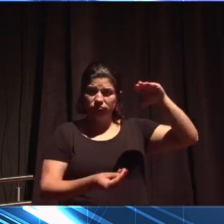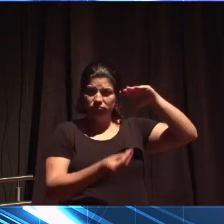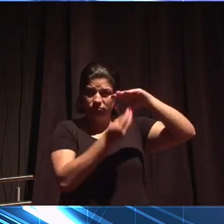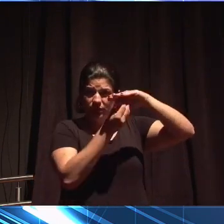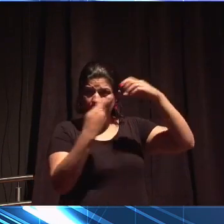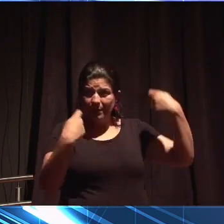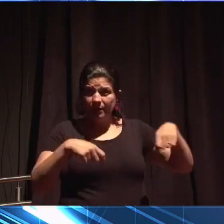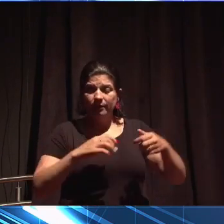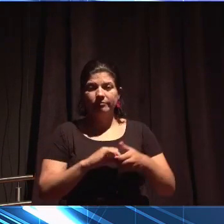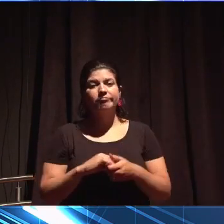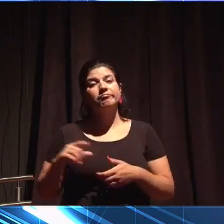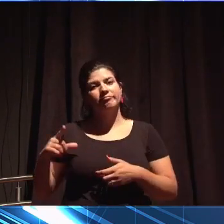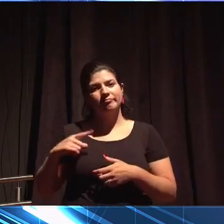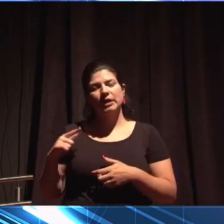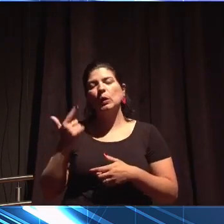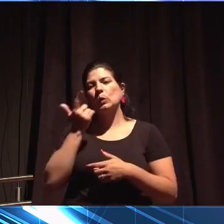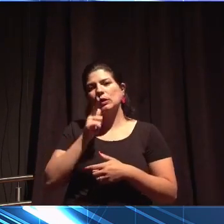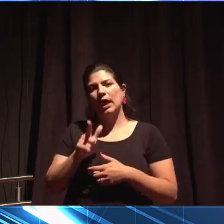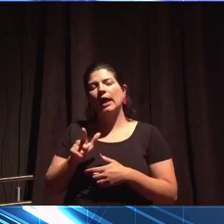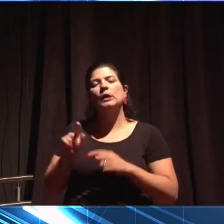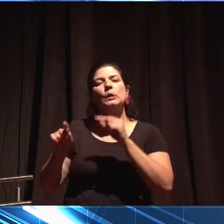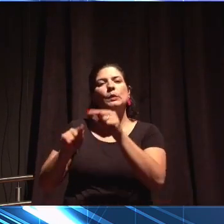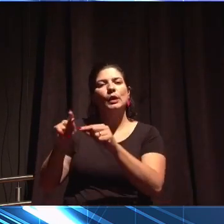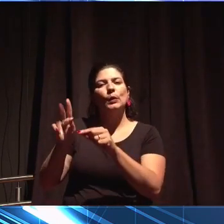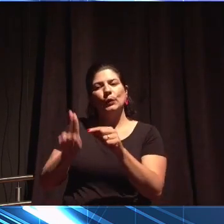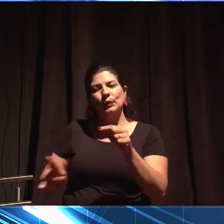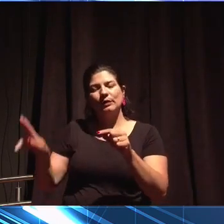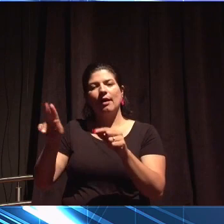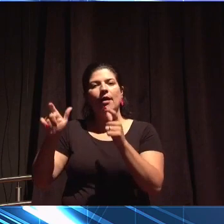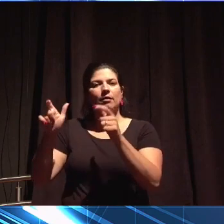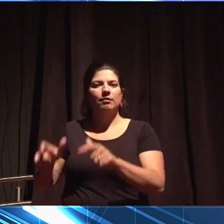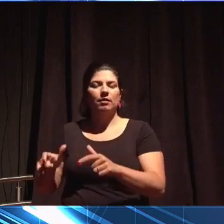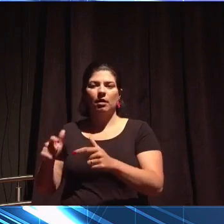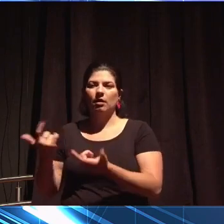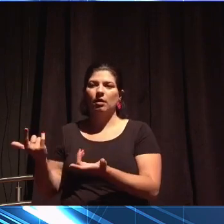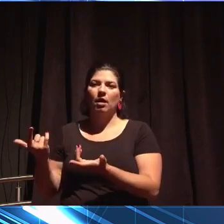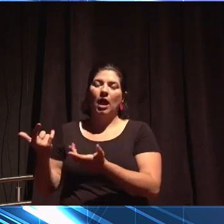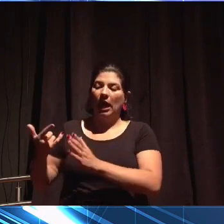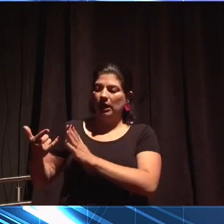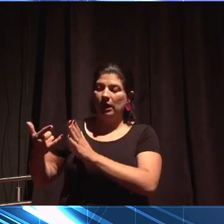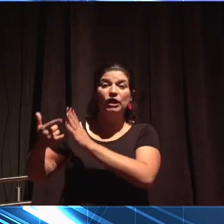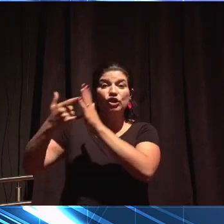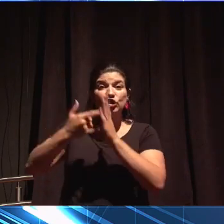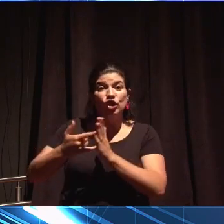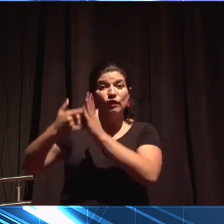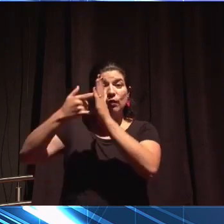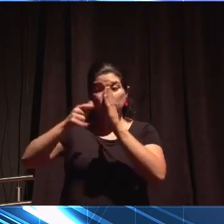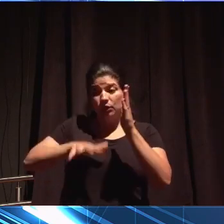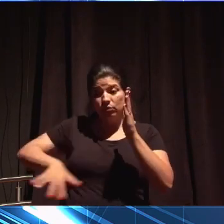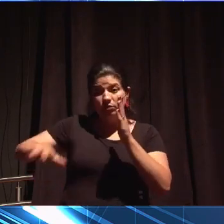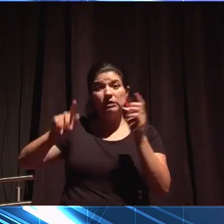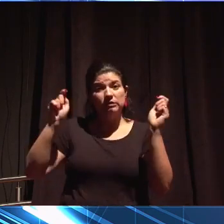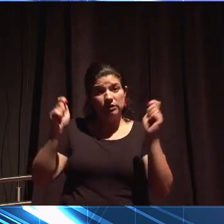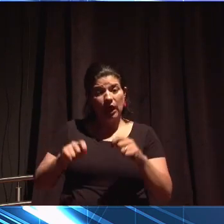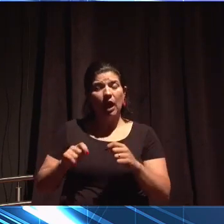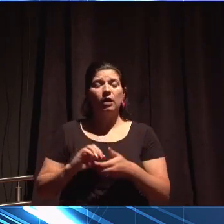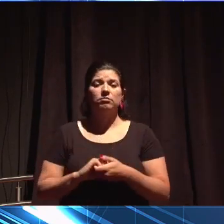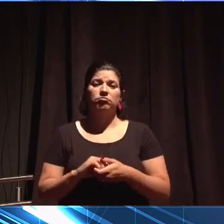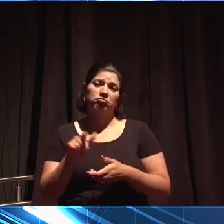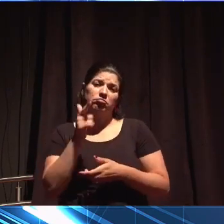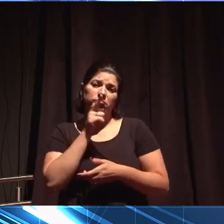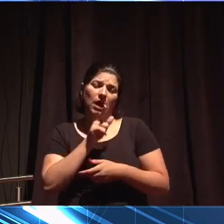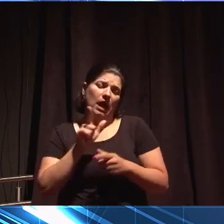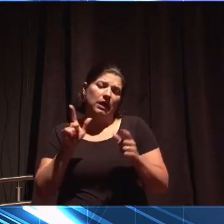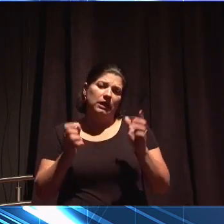que você consegue emular seu ambiente de cloud e você pode usar isso, por exemplo, no ambiente de desenvolvimento. Então, já é um ambiente a menos que você está criando em